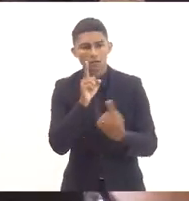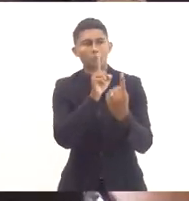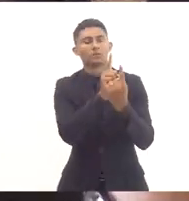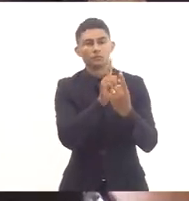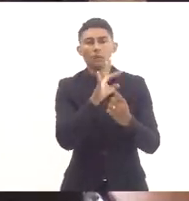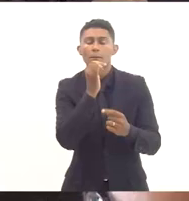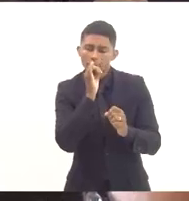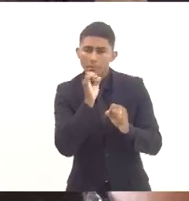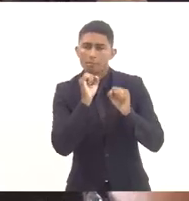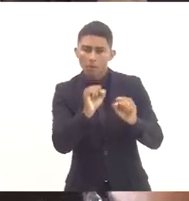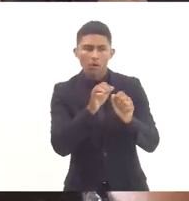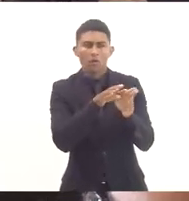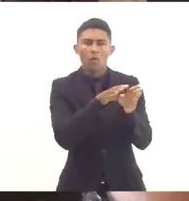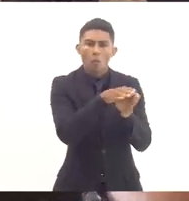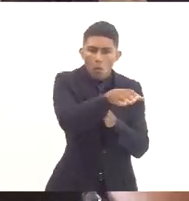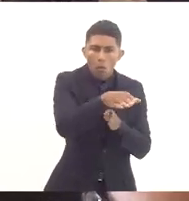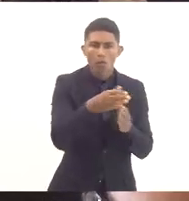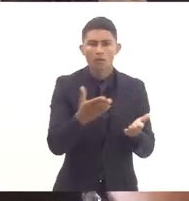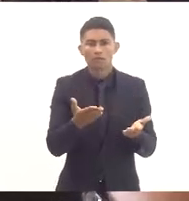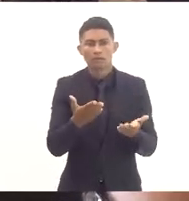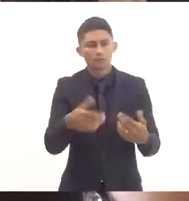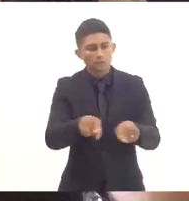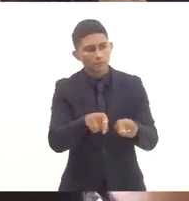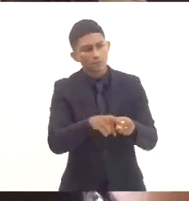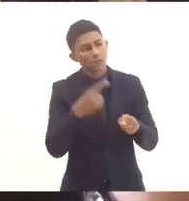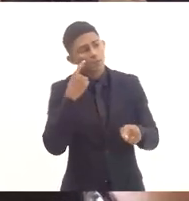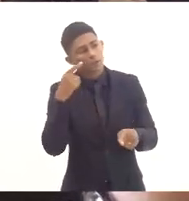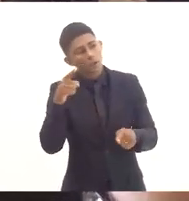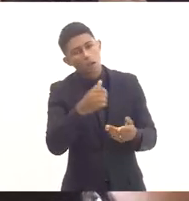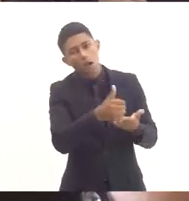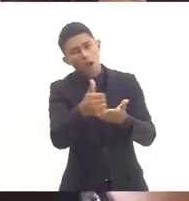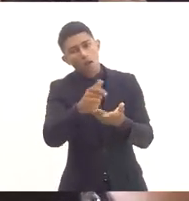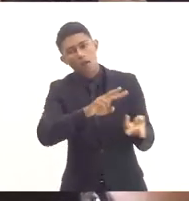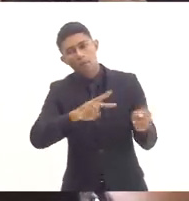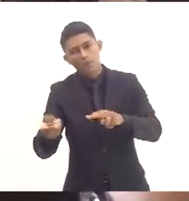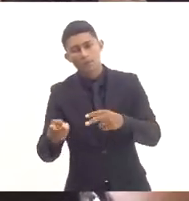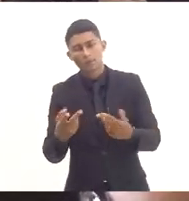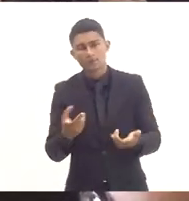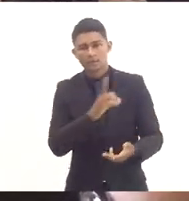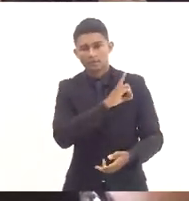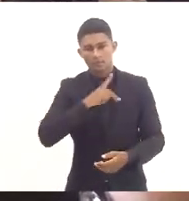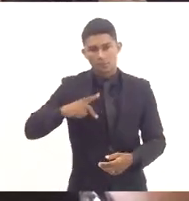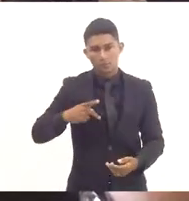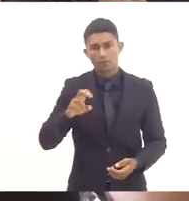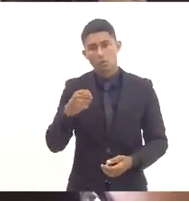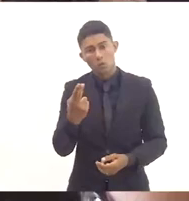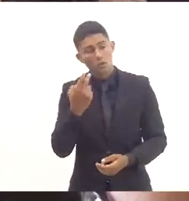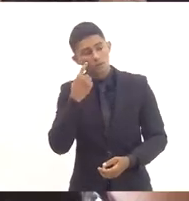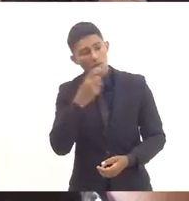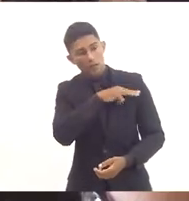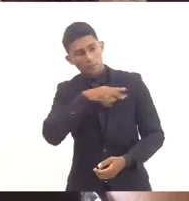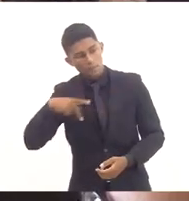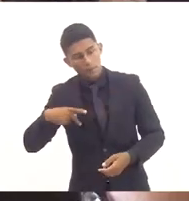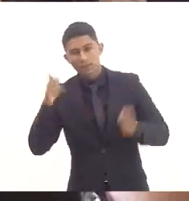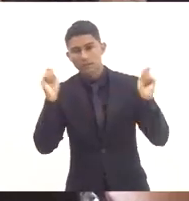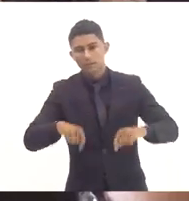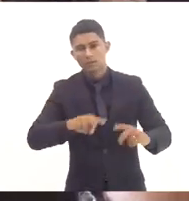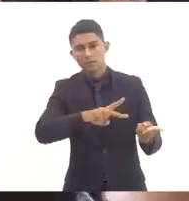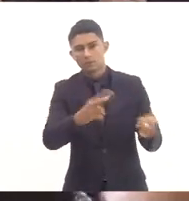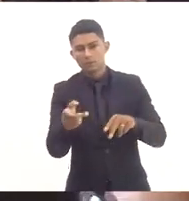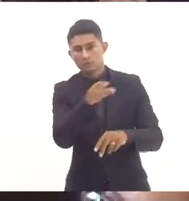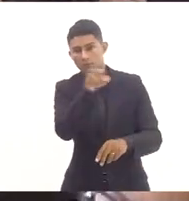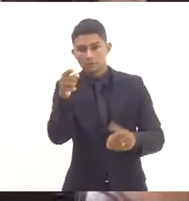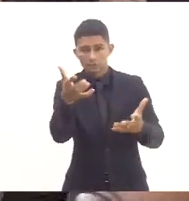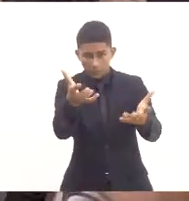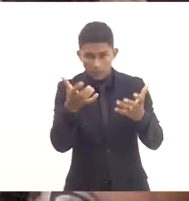orientar pode encaminhar para Defensoria Pública dependendo do caso para o ministério público é tão quem quiser